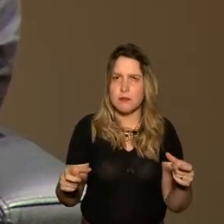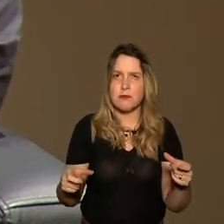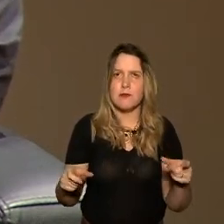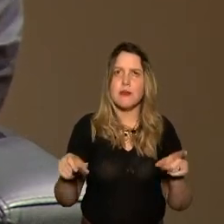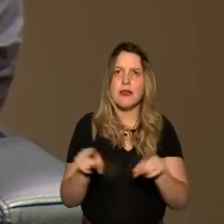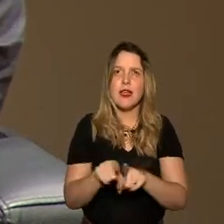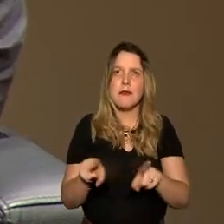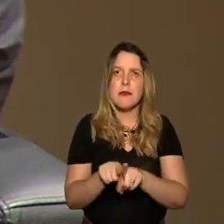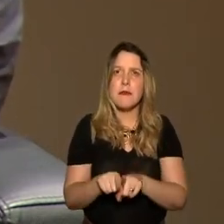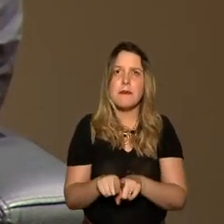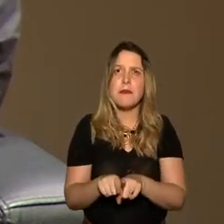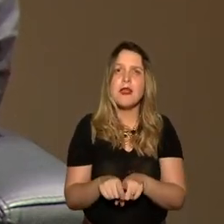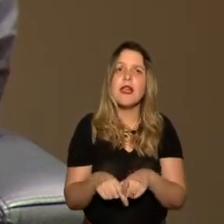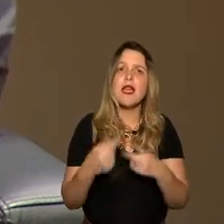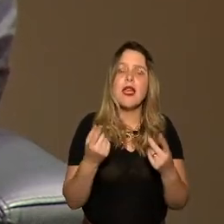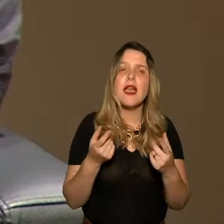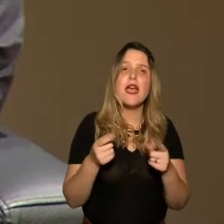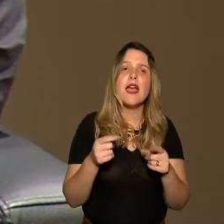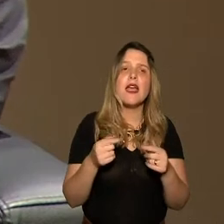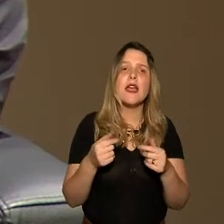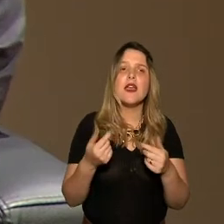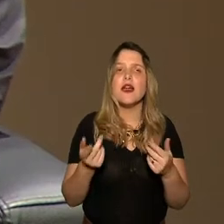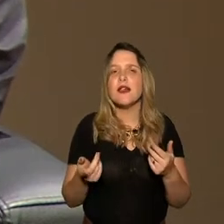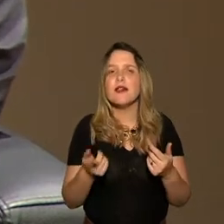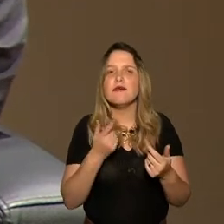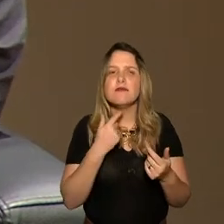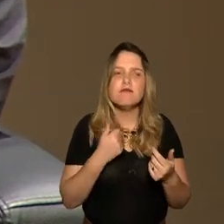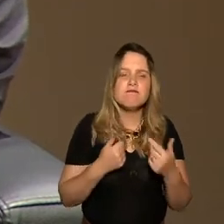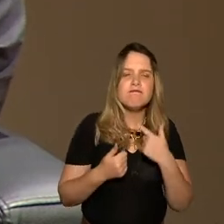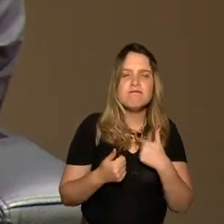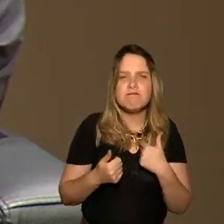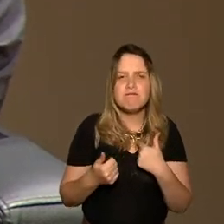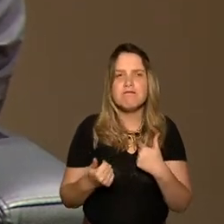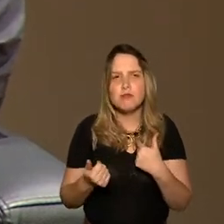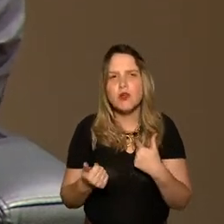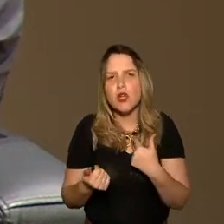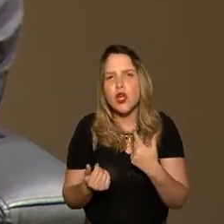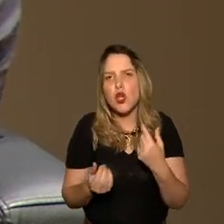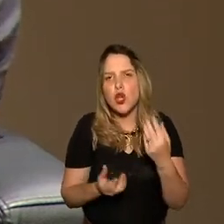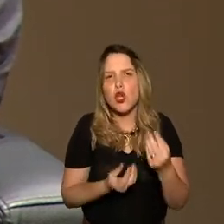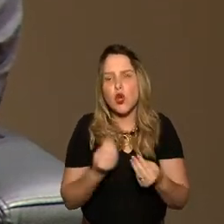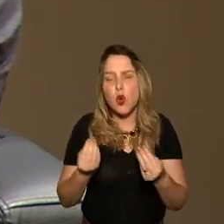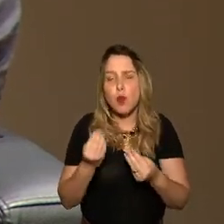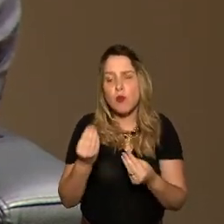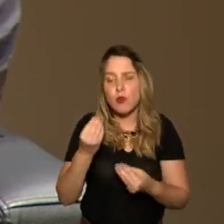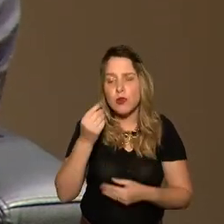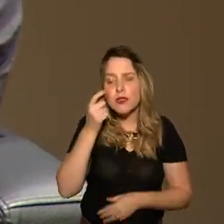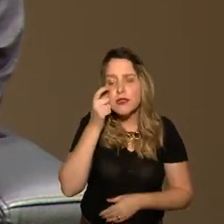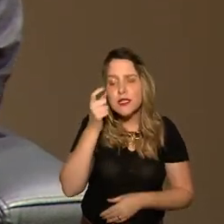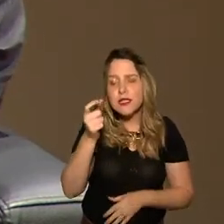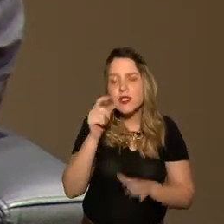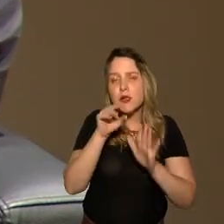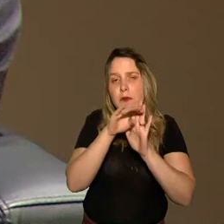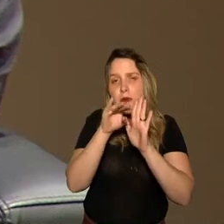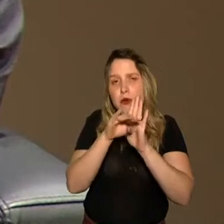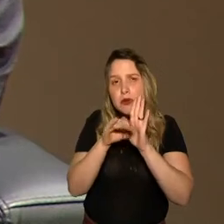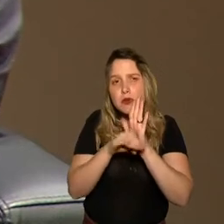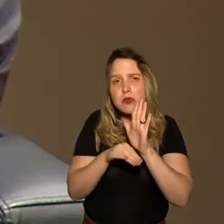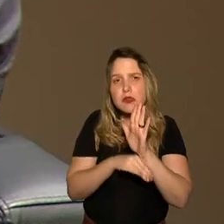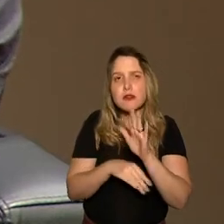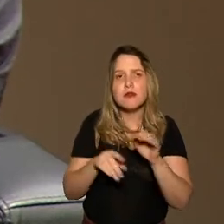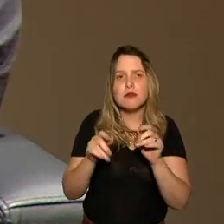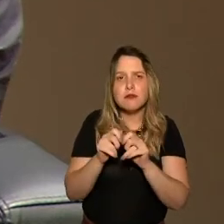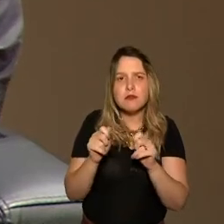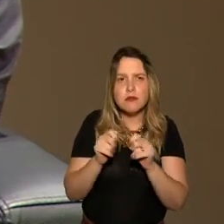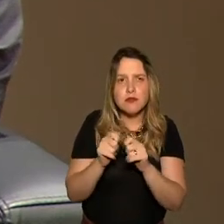tem os coreanos os chineses né então assim é muito interessante a programação e as relações